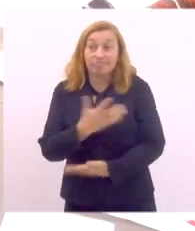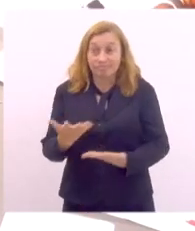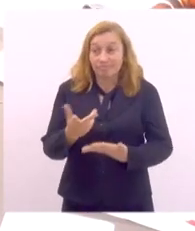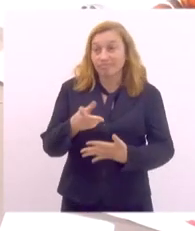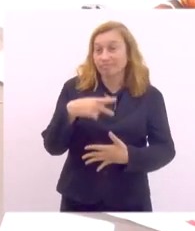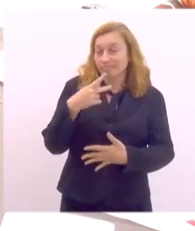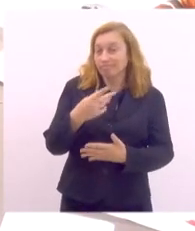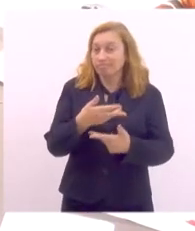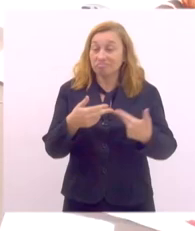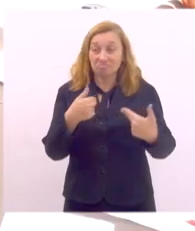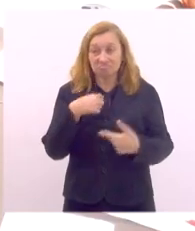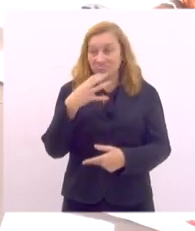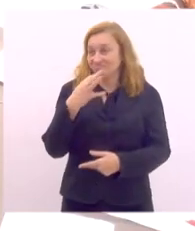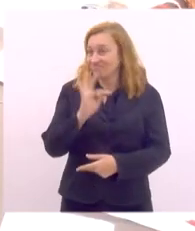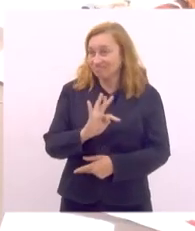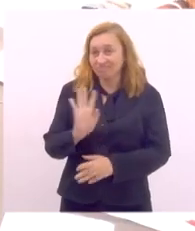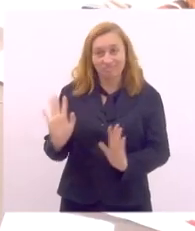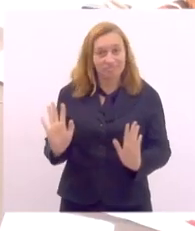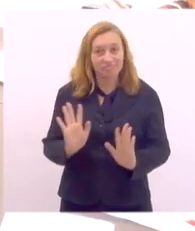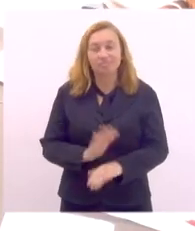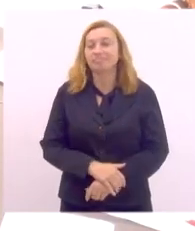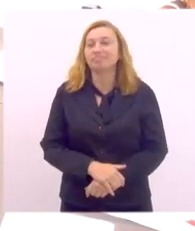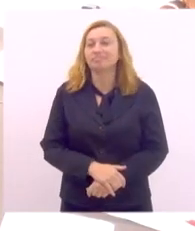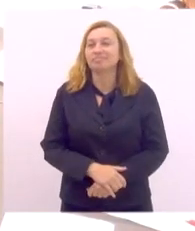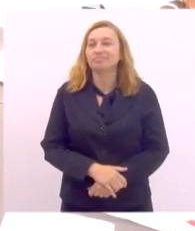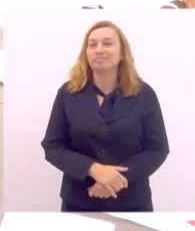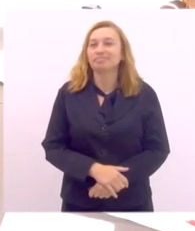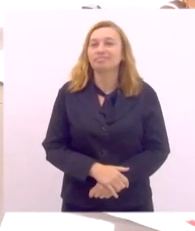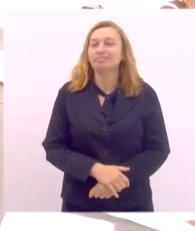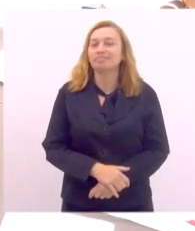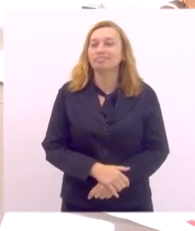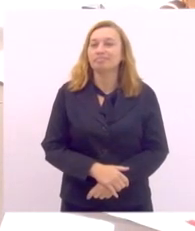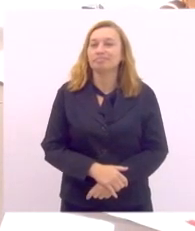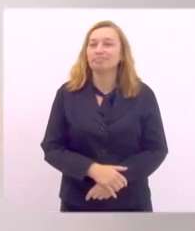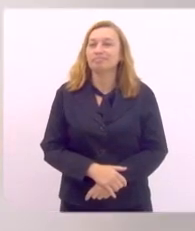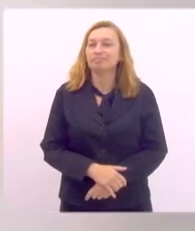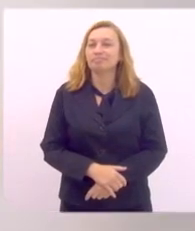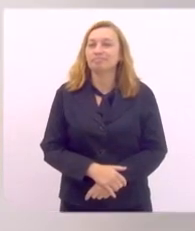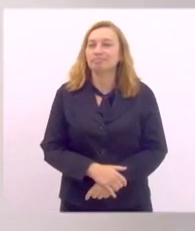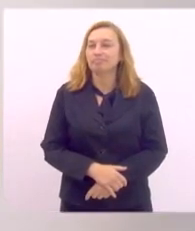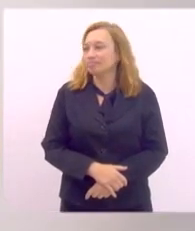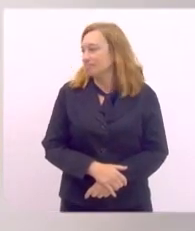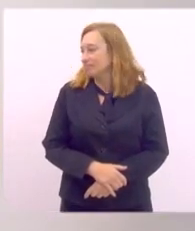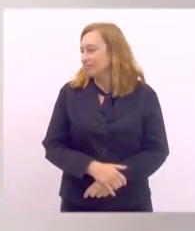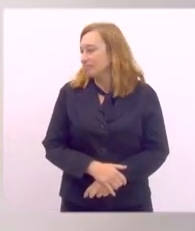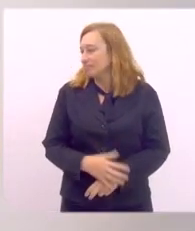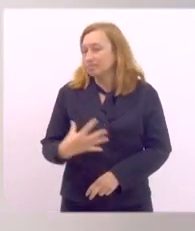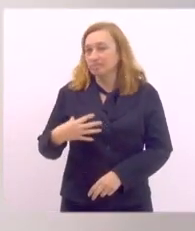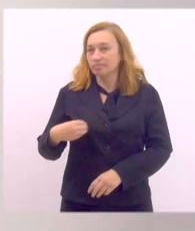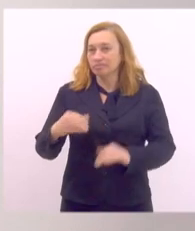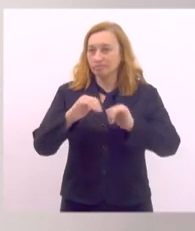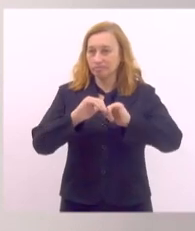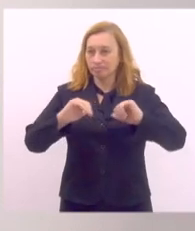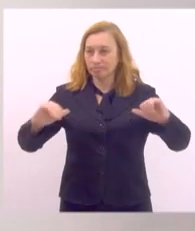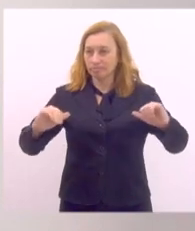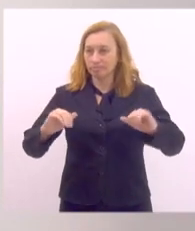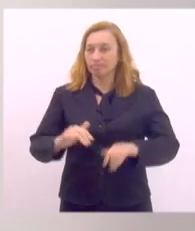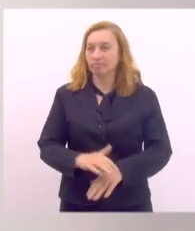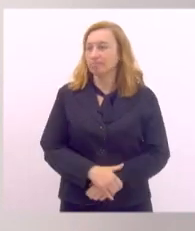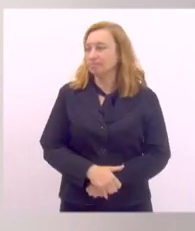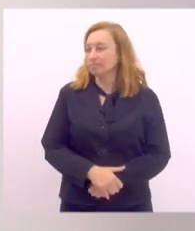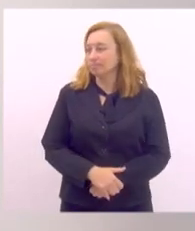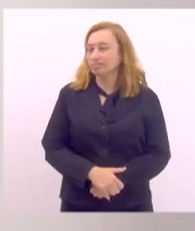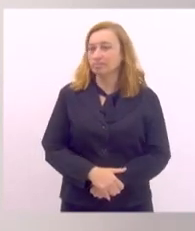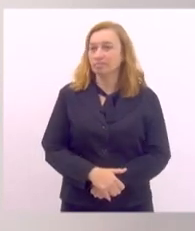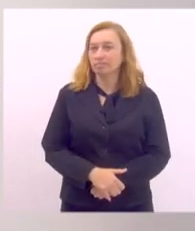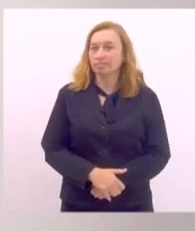que nem eu conhecia. É um termo chamado filhos separados.